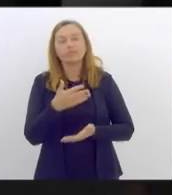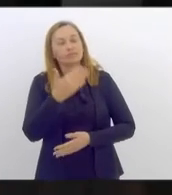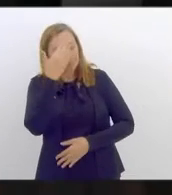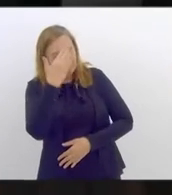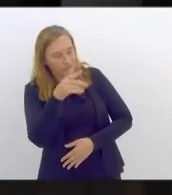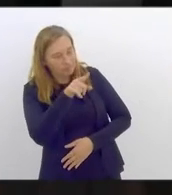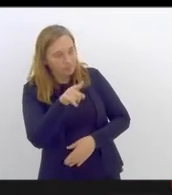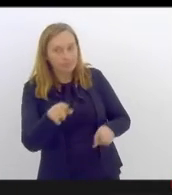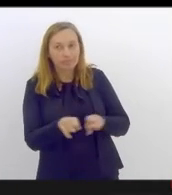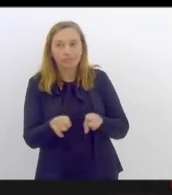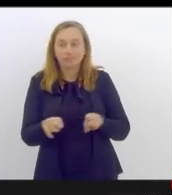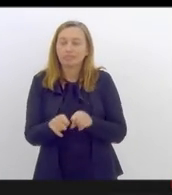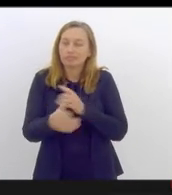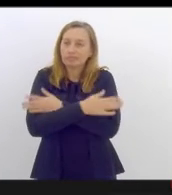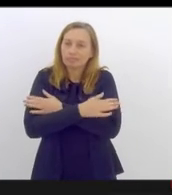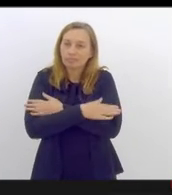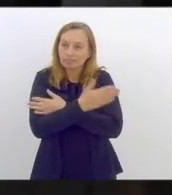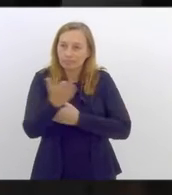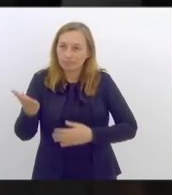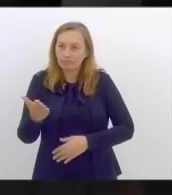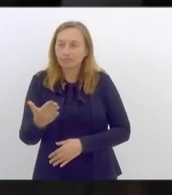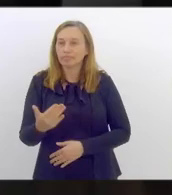um abraço